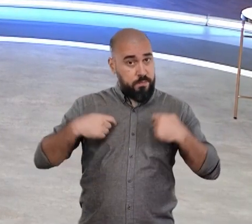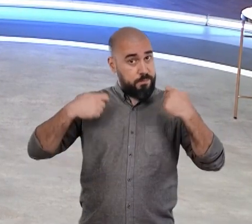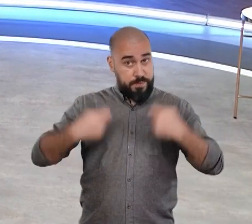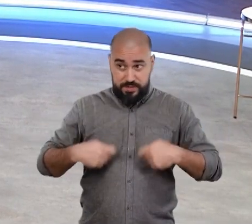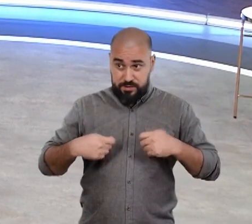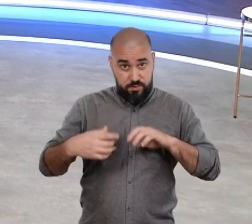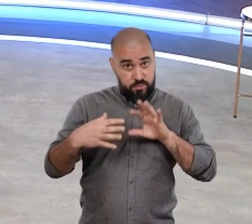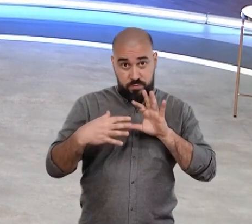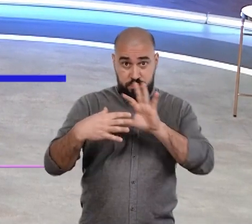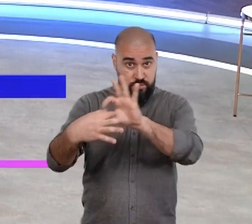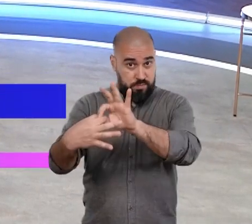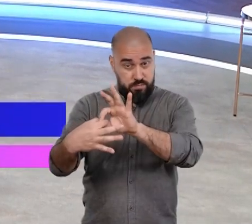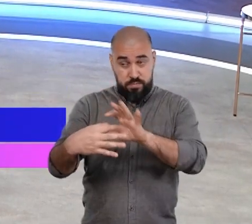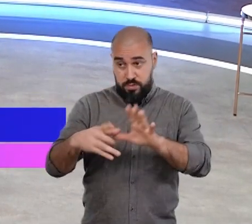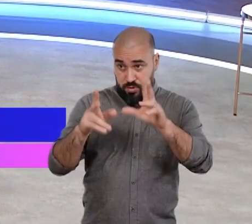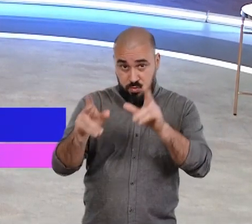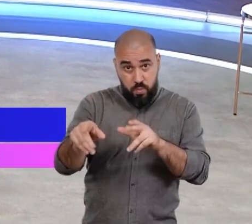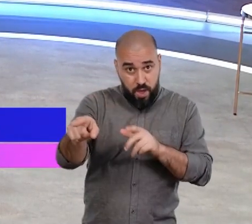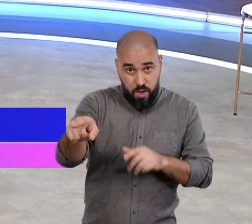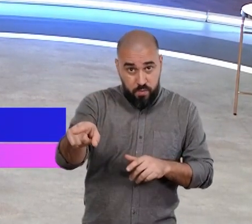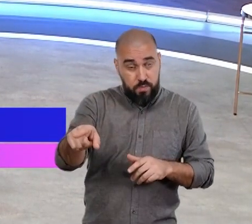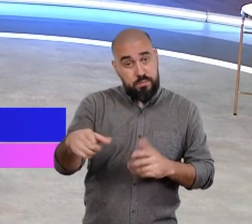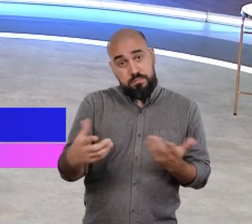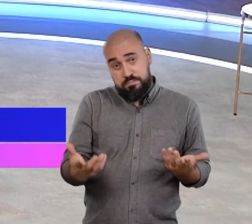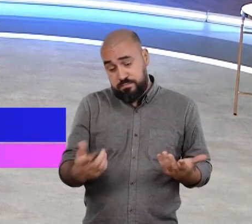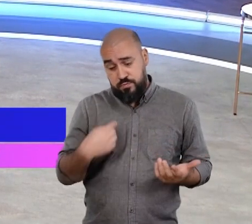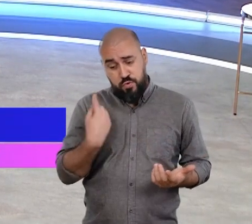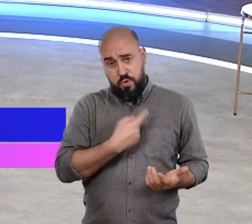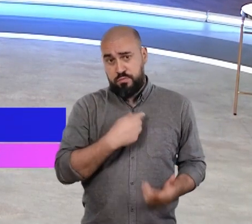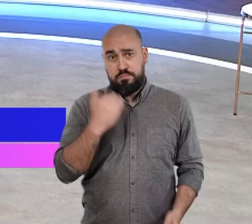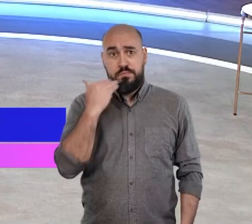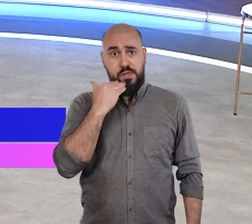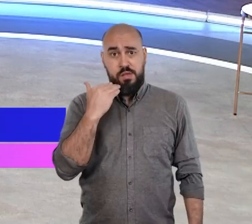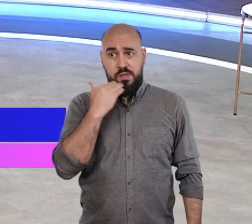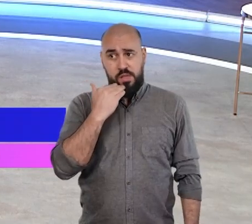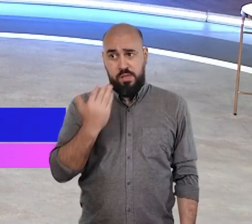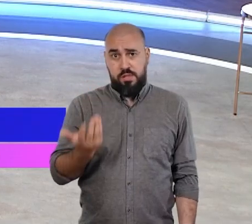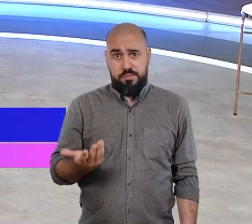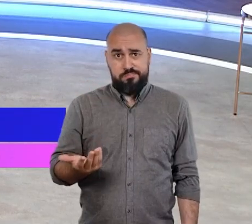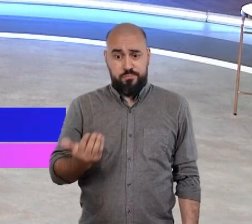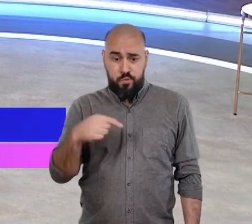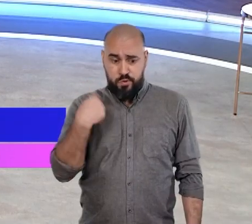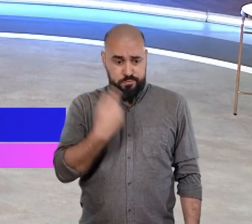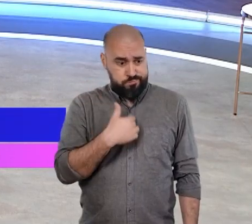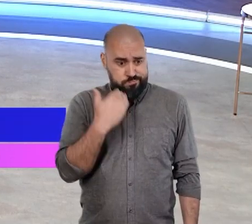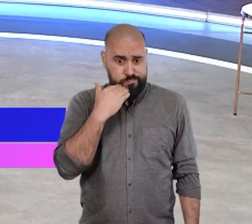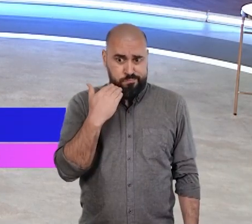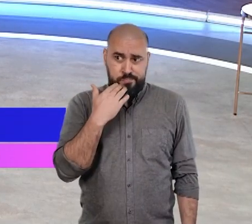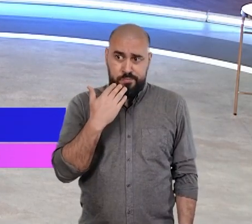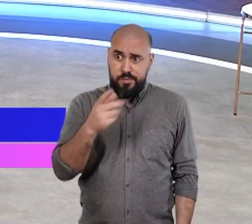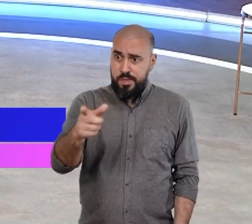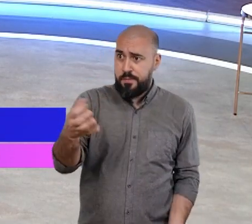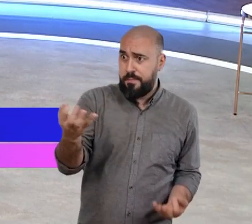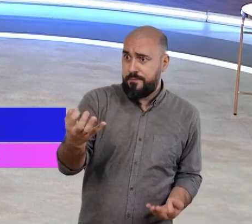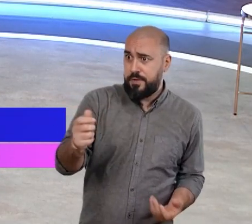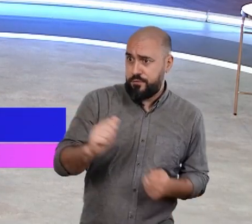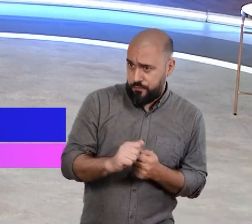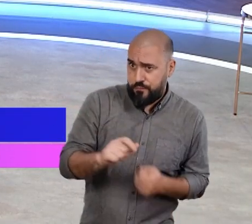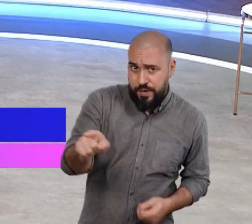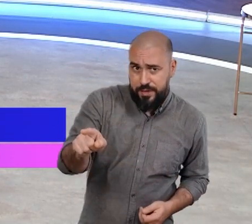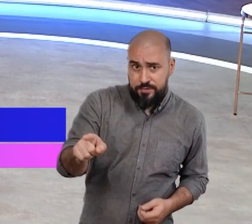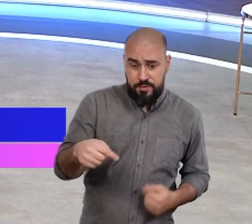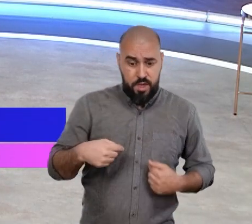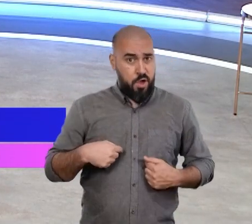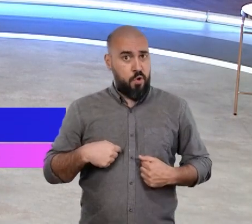minha vida e da sua vida, já que nós não somos perfeitos, já que somos seres imperfeitos. O batismo de